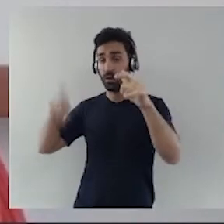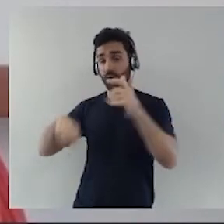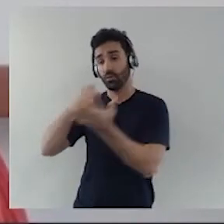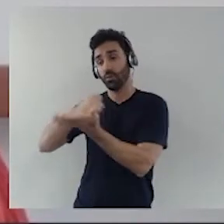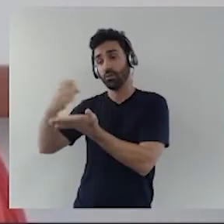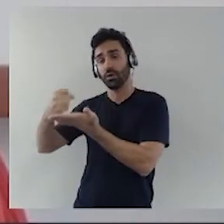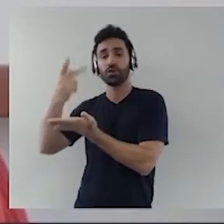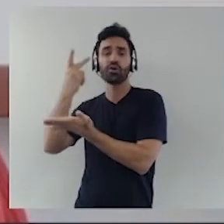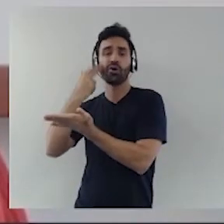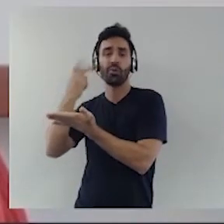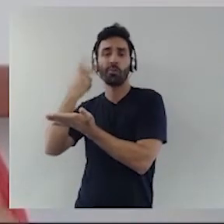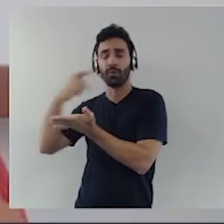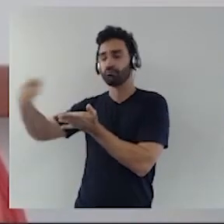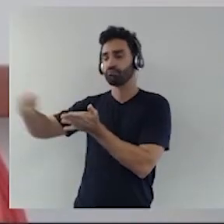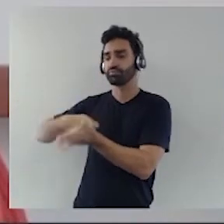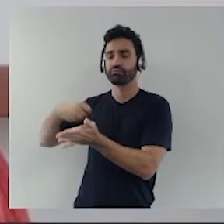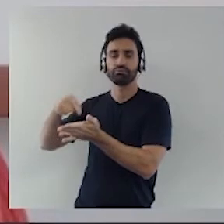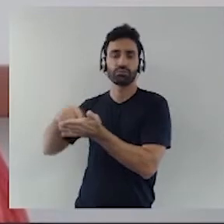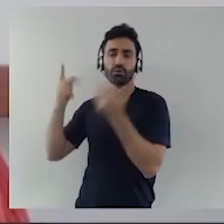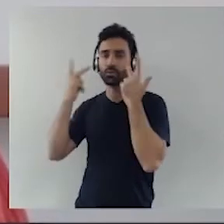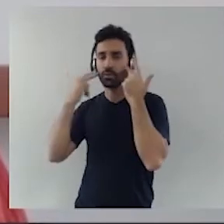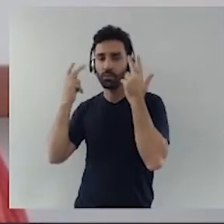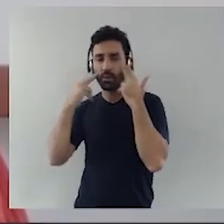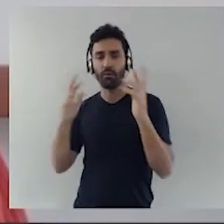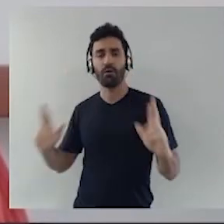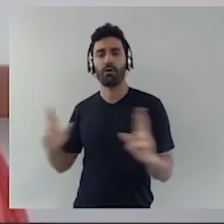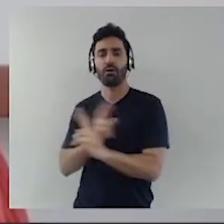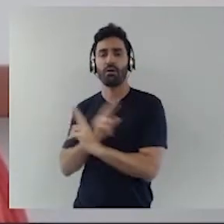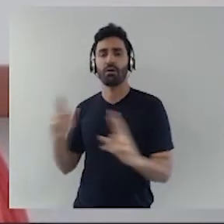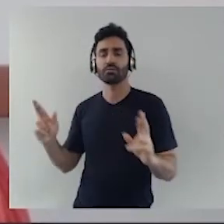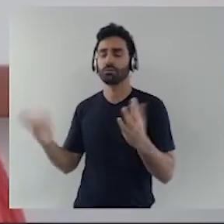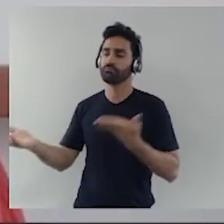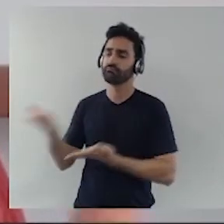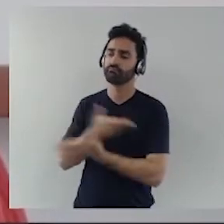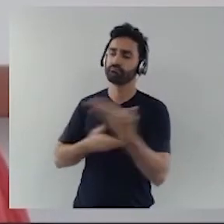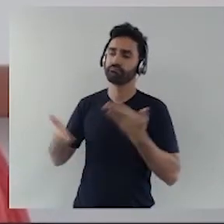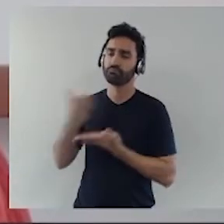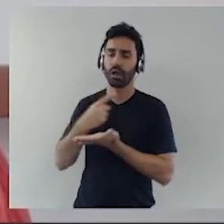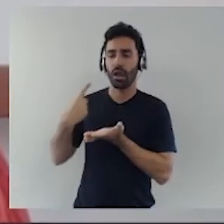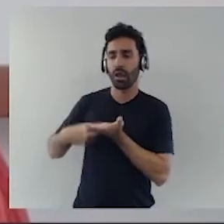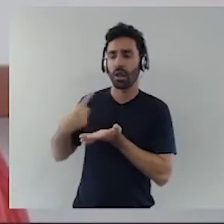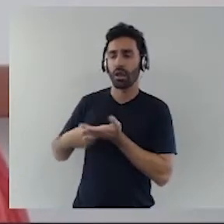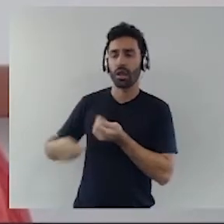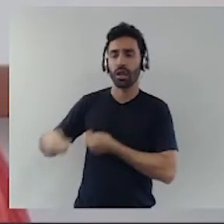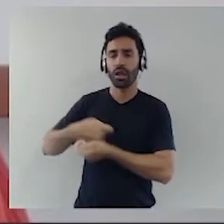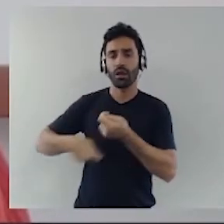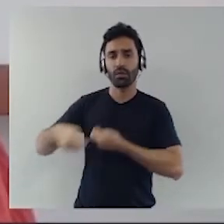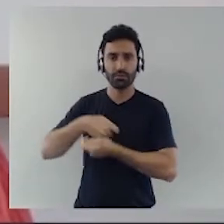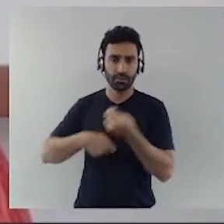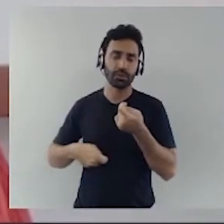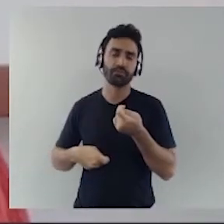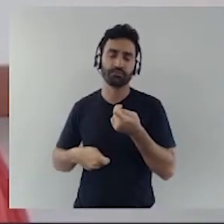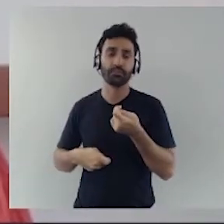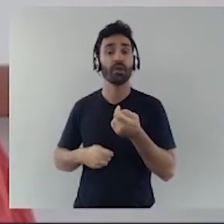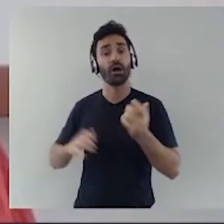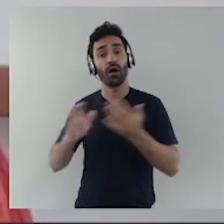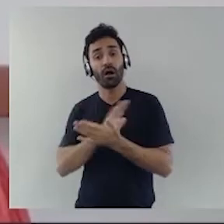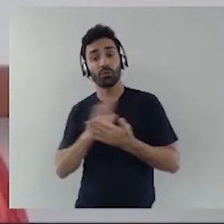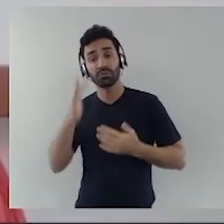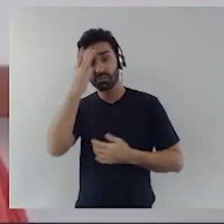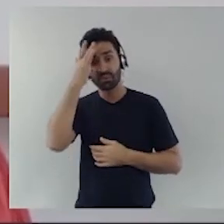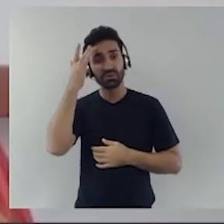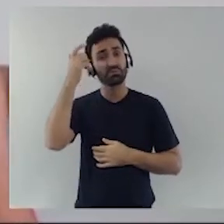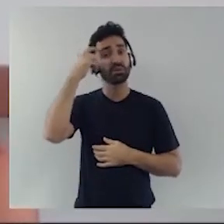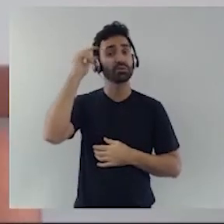e no acerto relação paritária negociação eventualmente a quem até sustente a